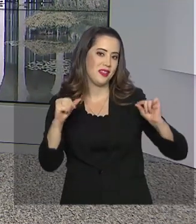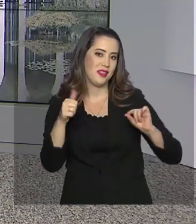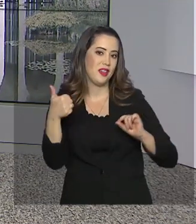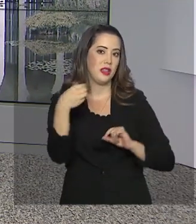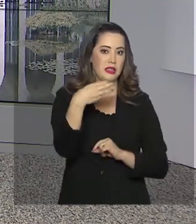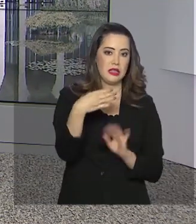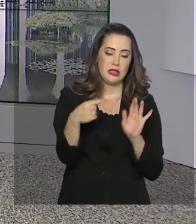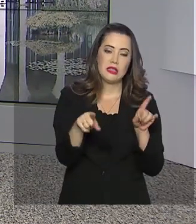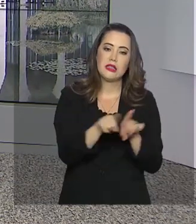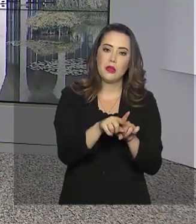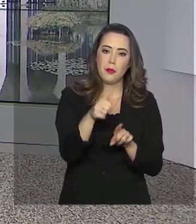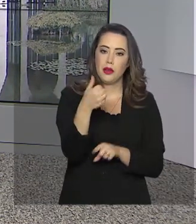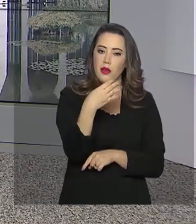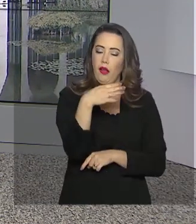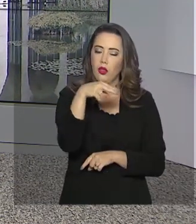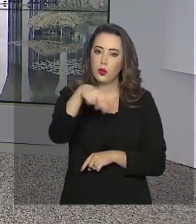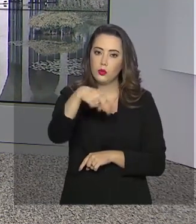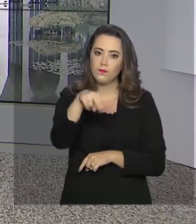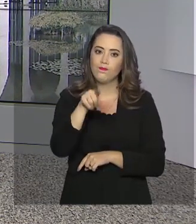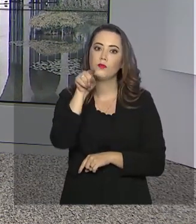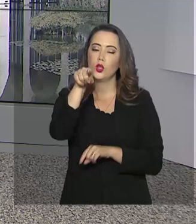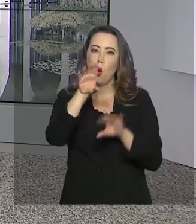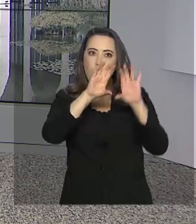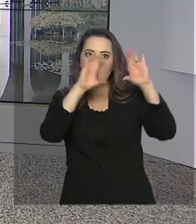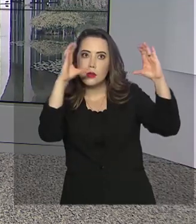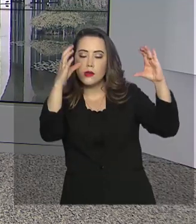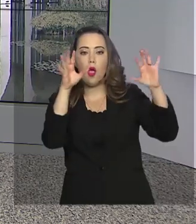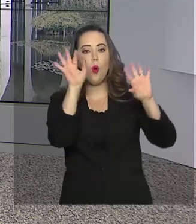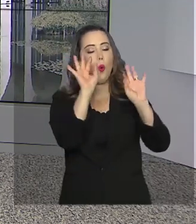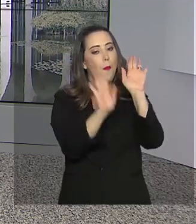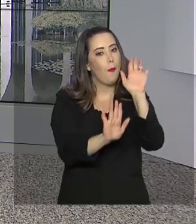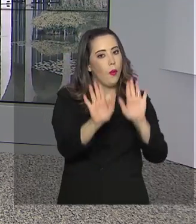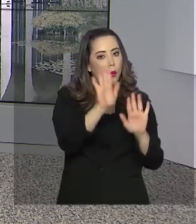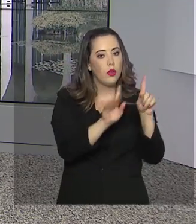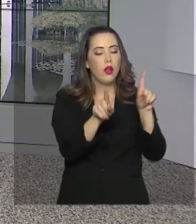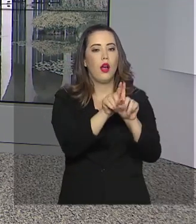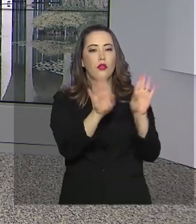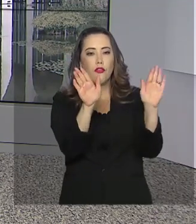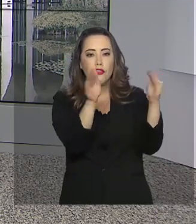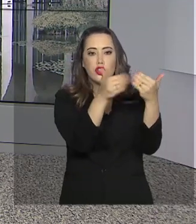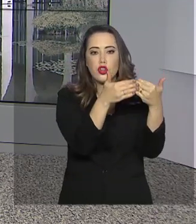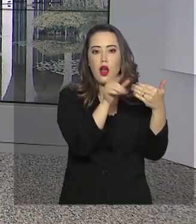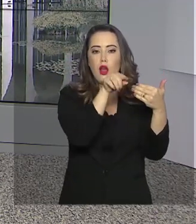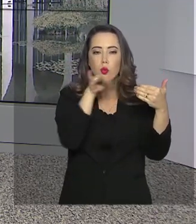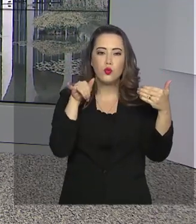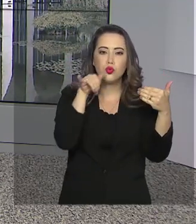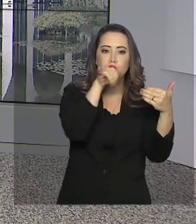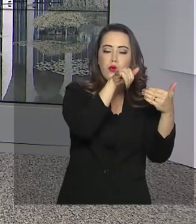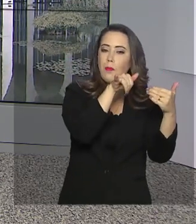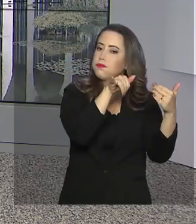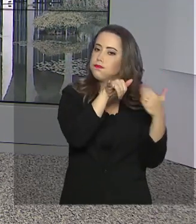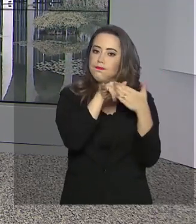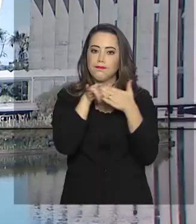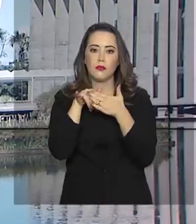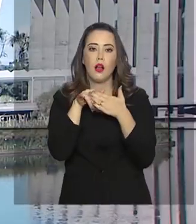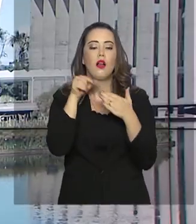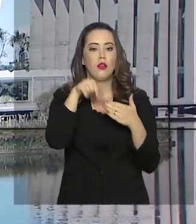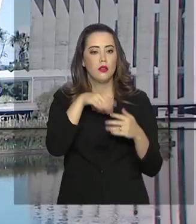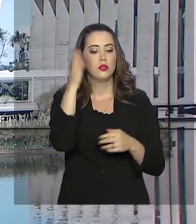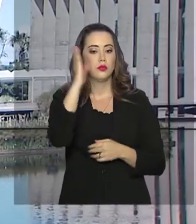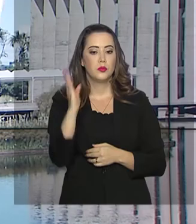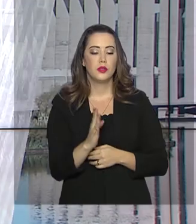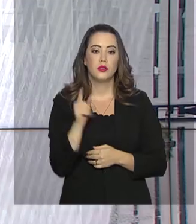novembro nesse período o espaço aéreo terá regras especiais com restrições para o sobrevoo na capital federal o